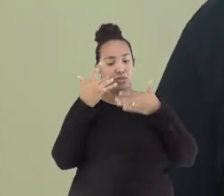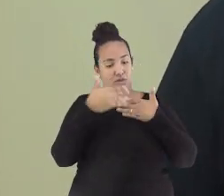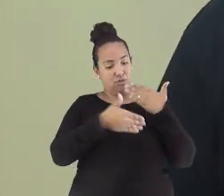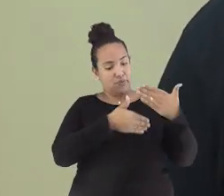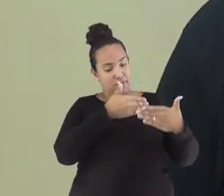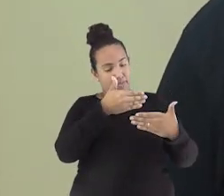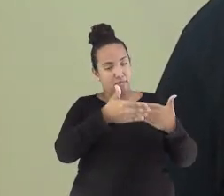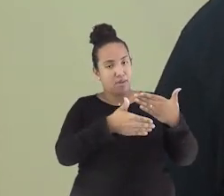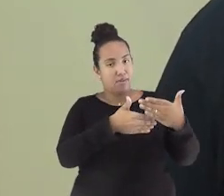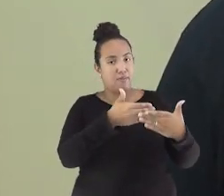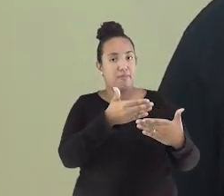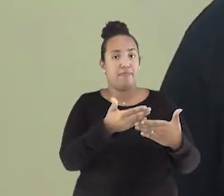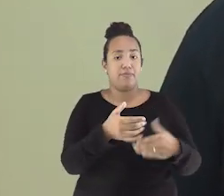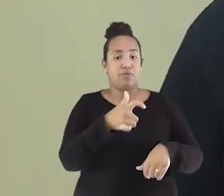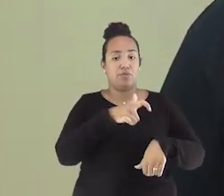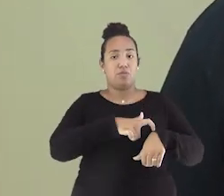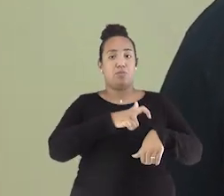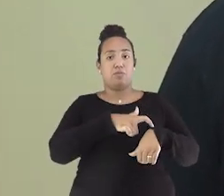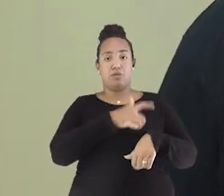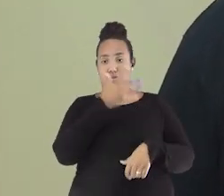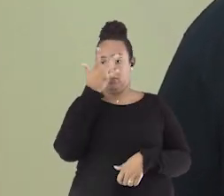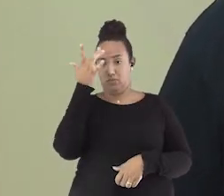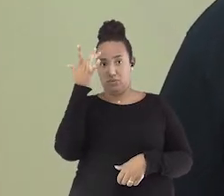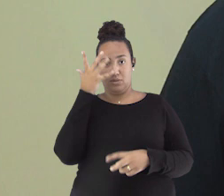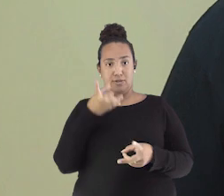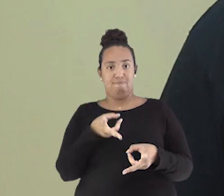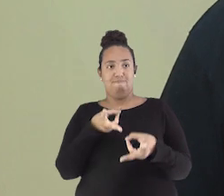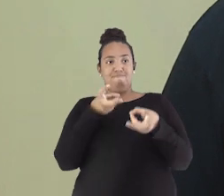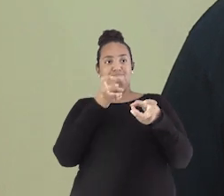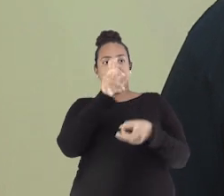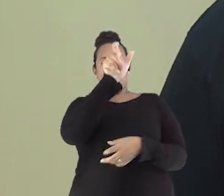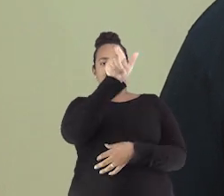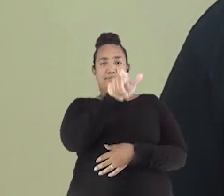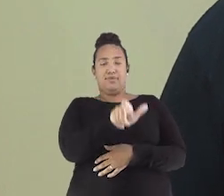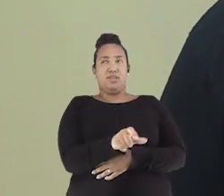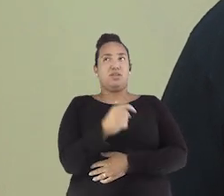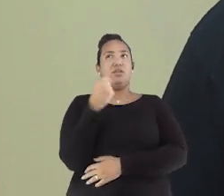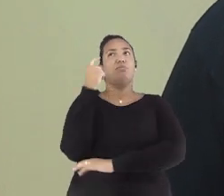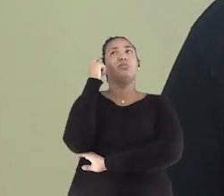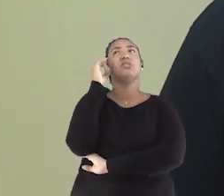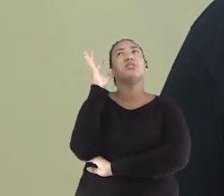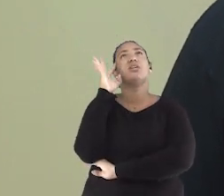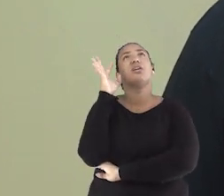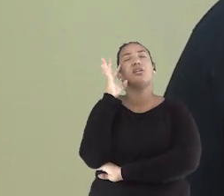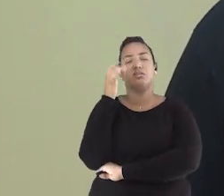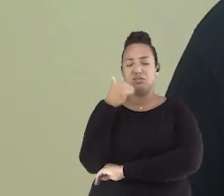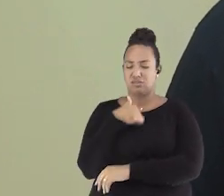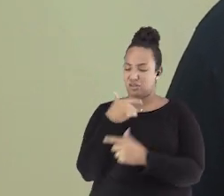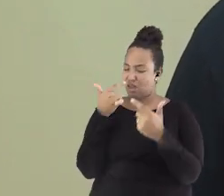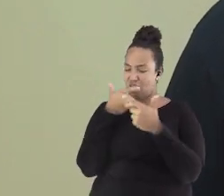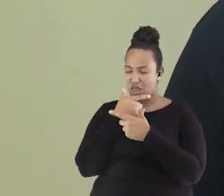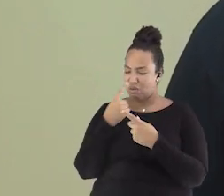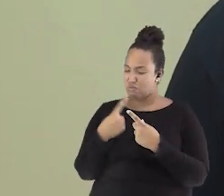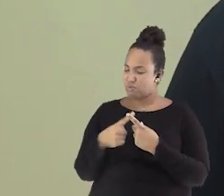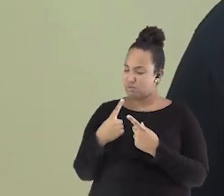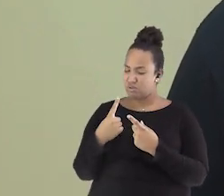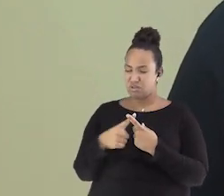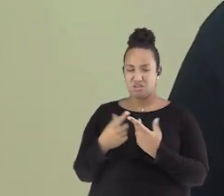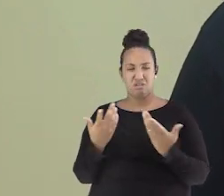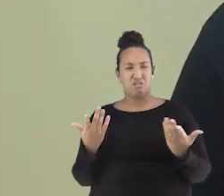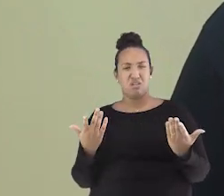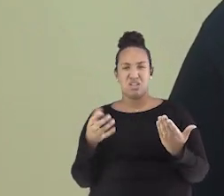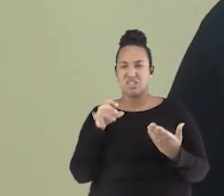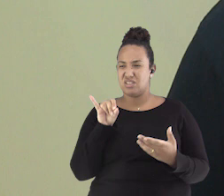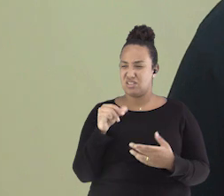peça, chegava um momento no qual o espectador se enxergava no papel do ator e pensava: por que eu estou rindo dessa situação e